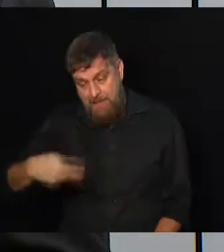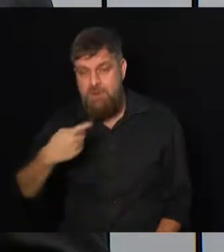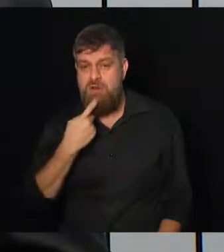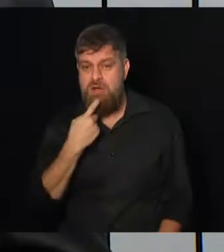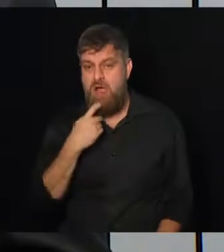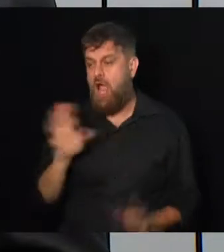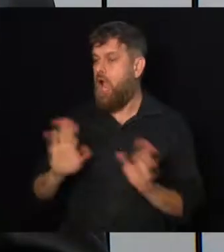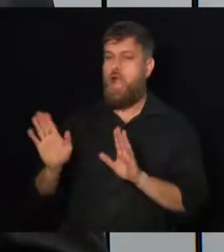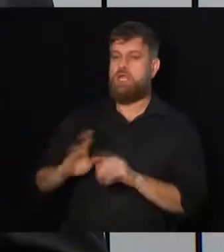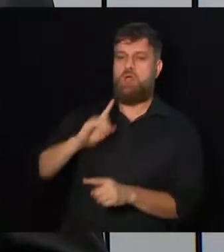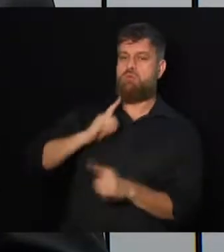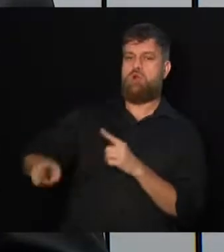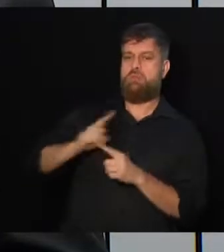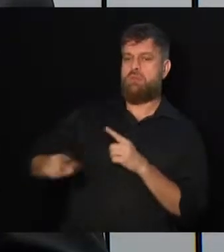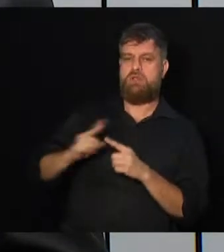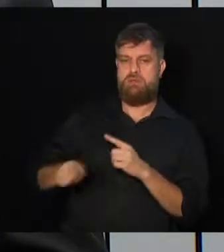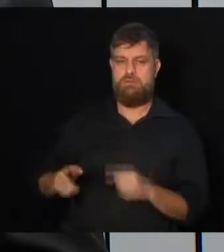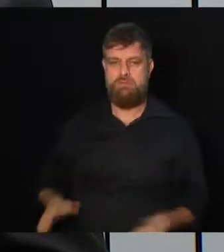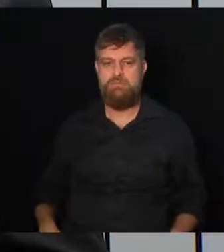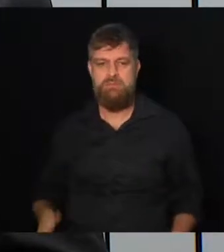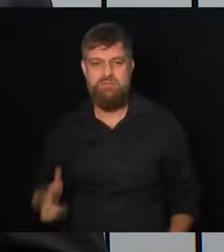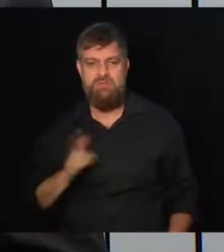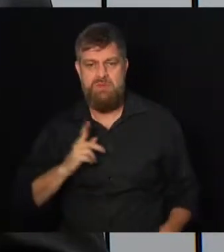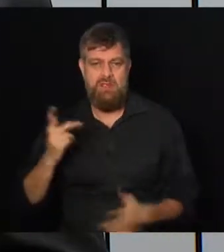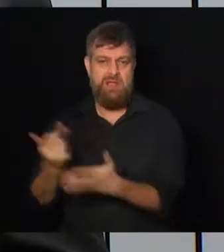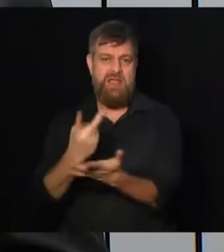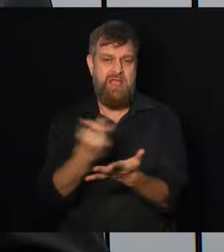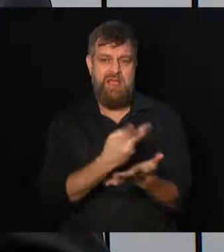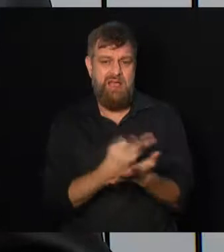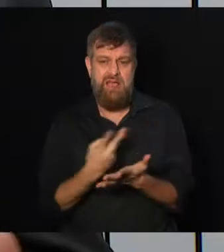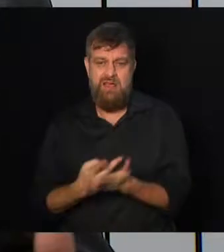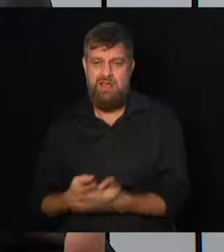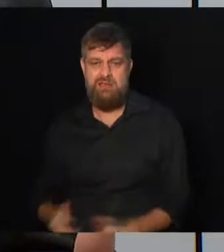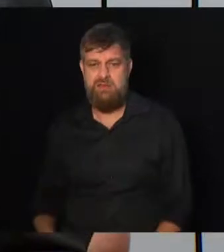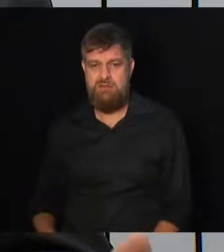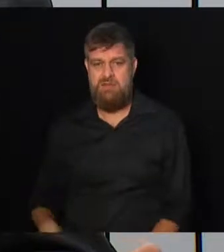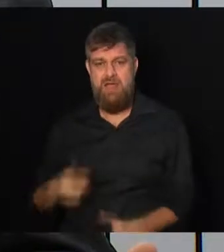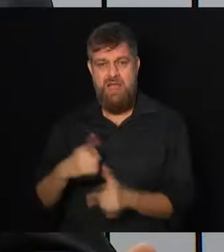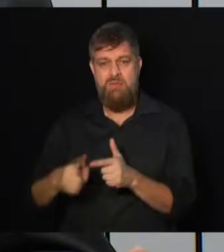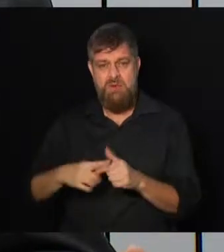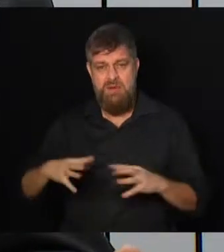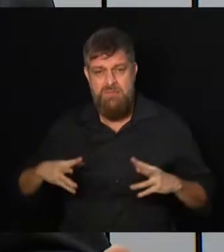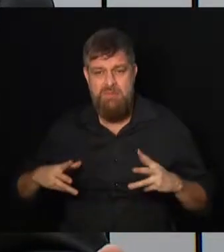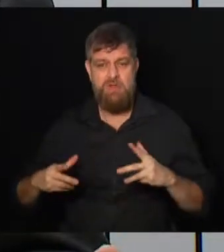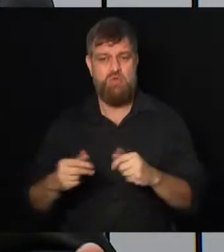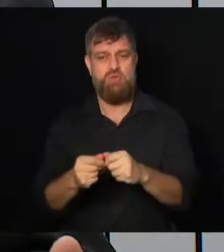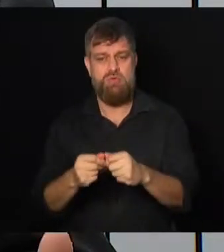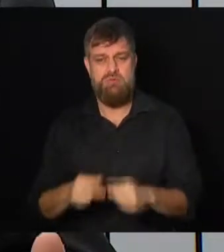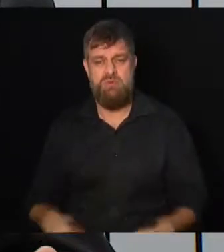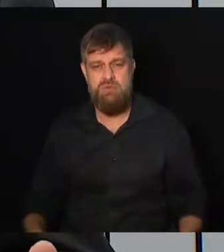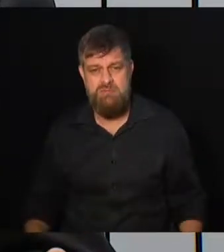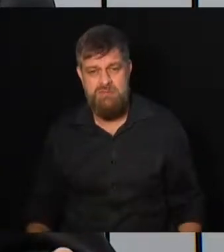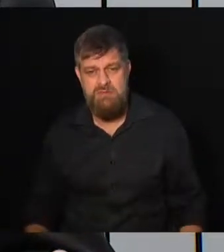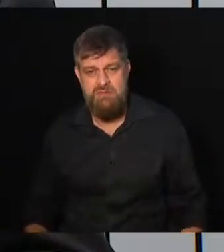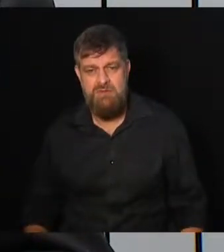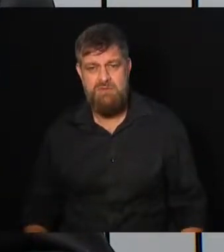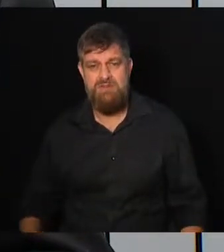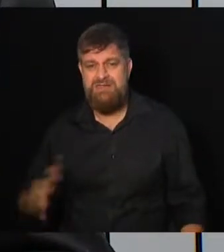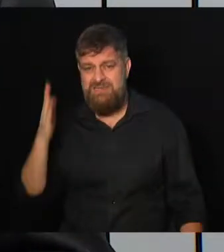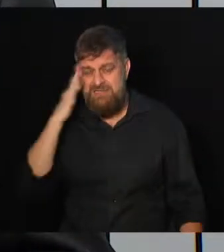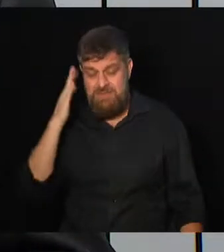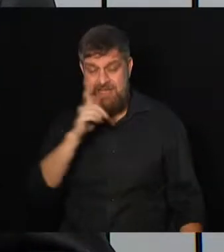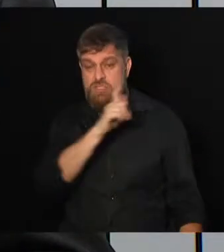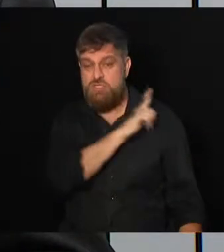daqui? Não atende. Então, isso aí ia gerar um problemão para todo mundo, né? Então, é a capacidade de gestão.